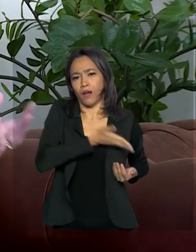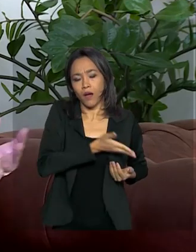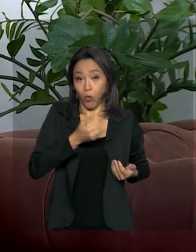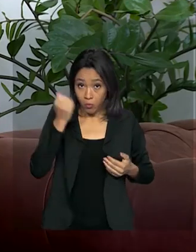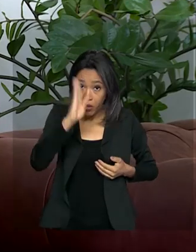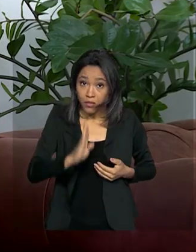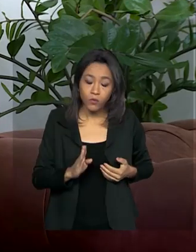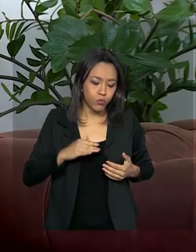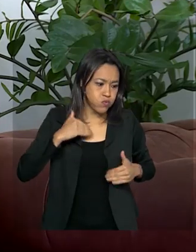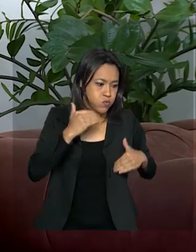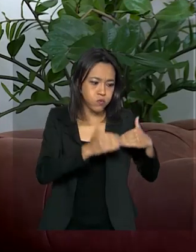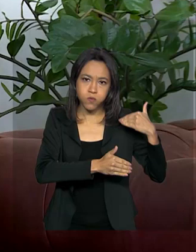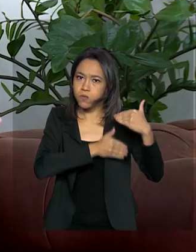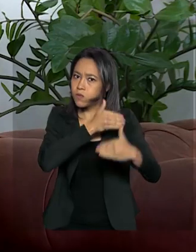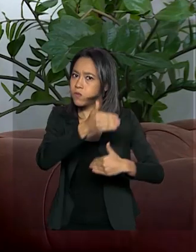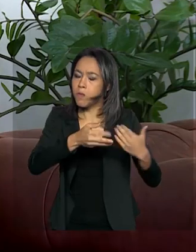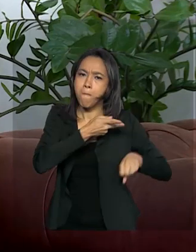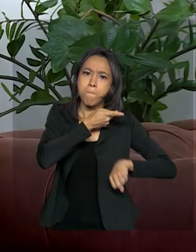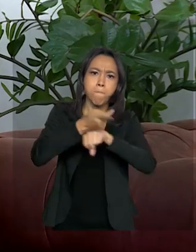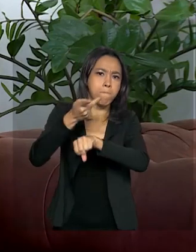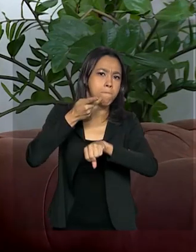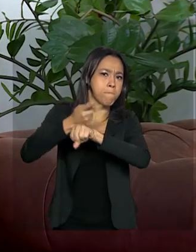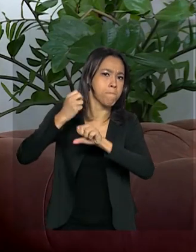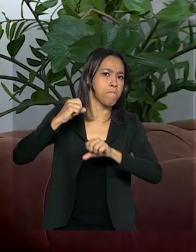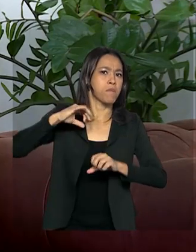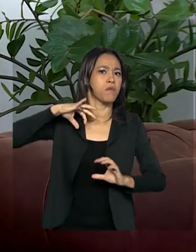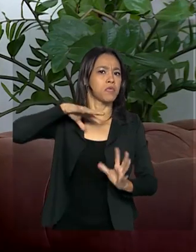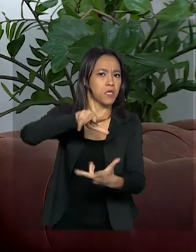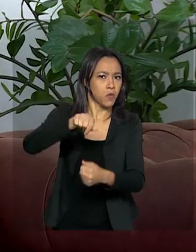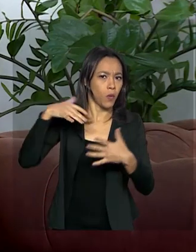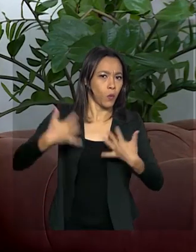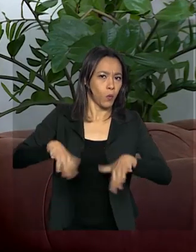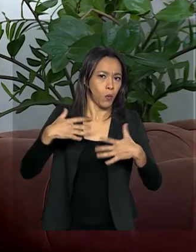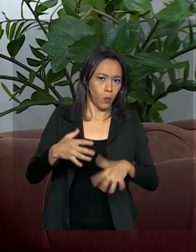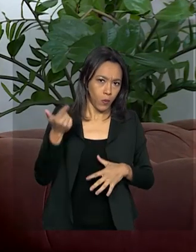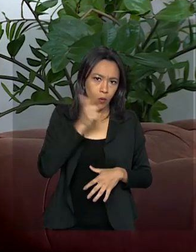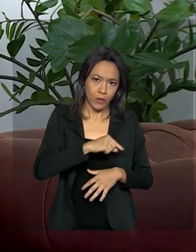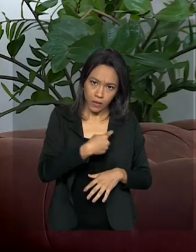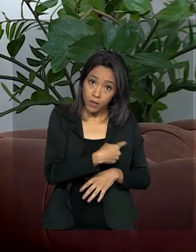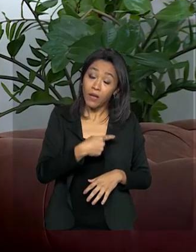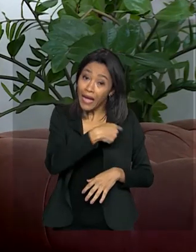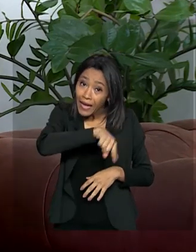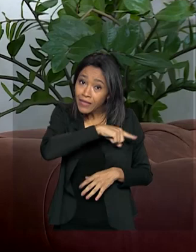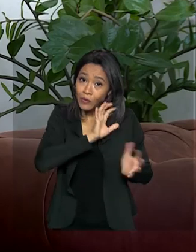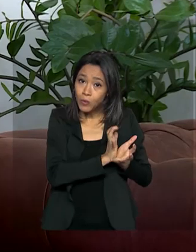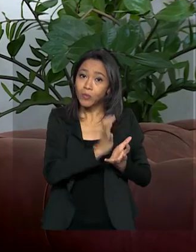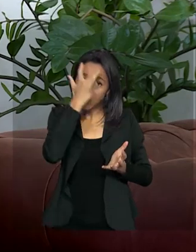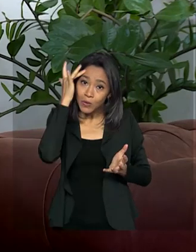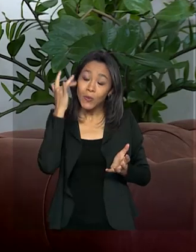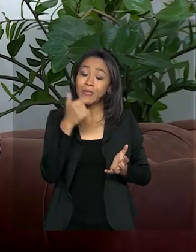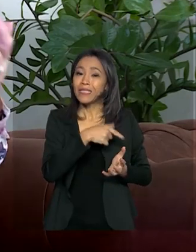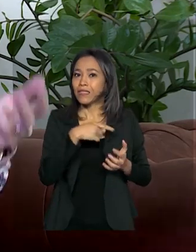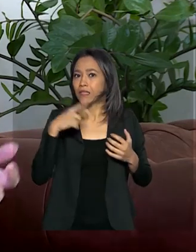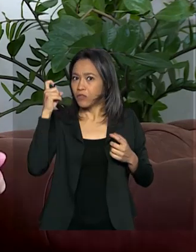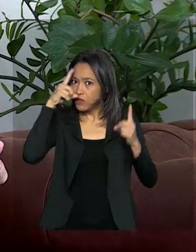aí tem se desenvolvido muito ganho aí prêmios internacionais então esse pessoal também no primeiro momento é teve